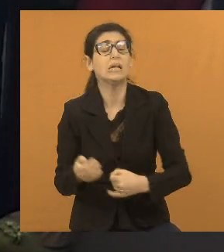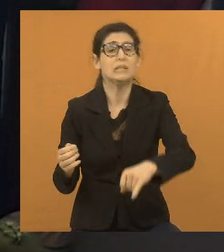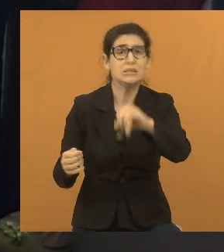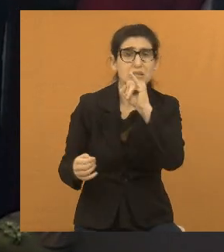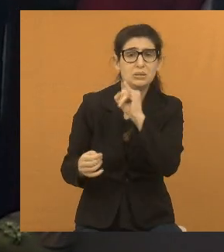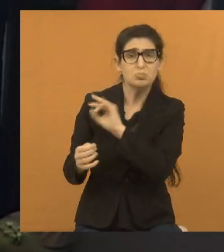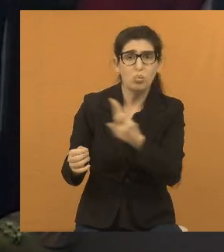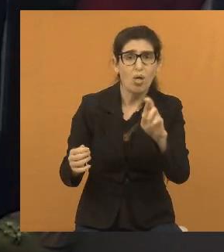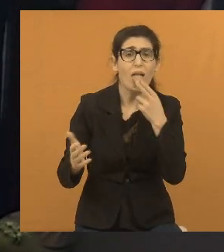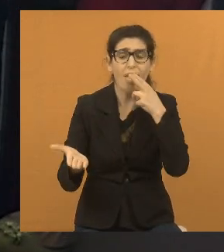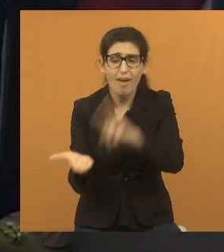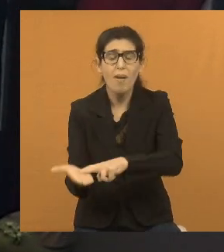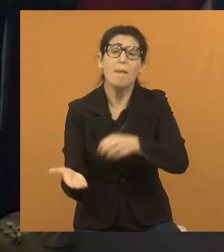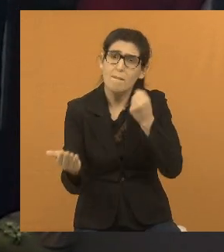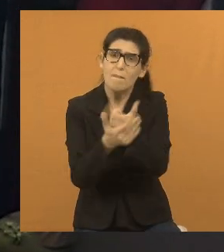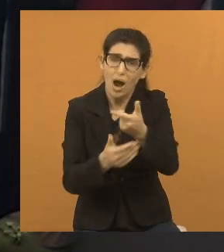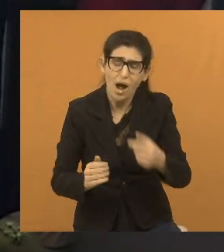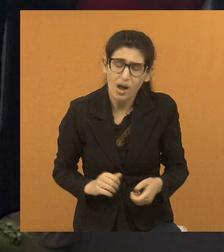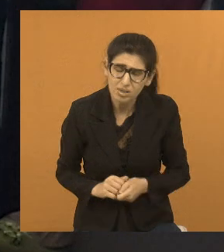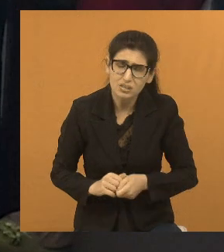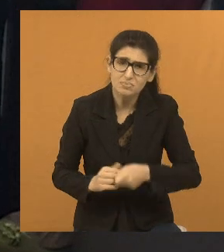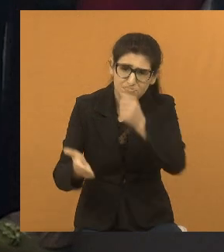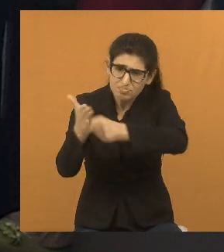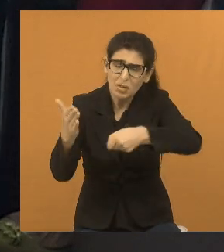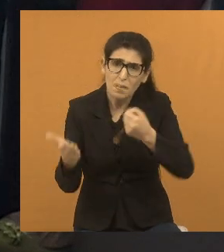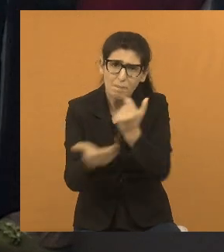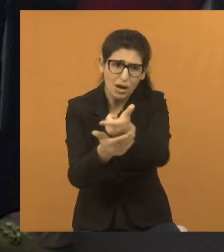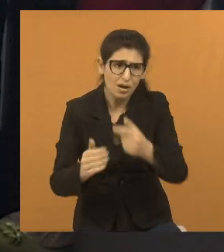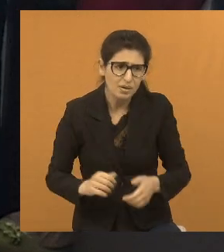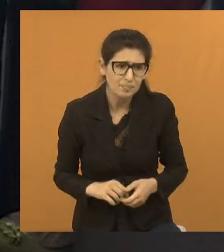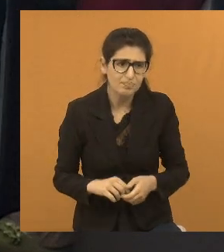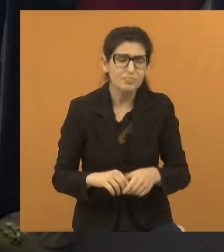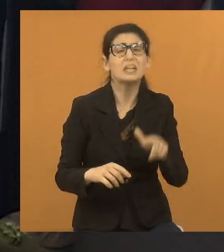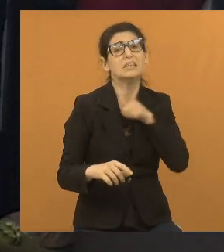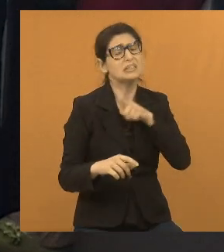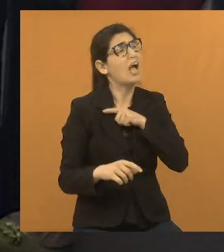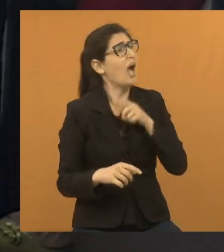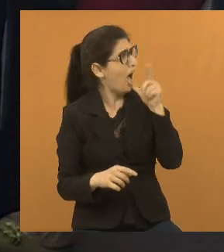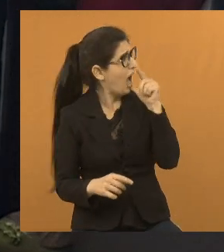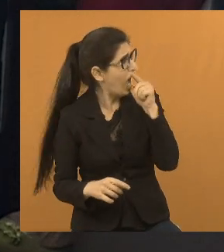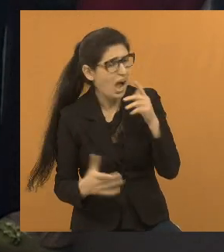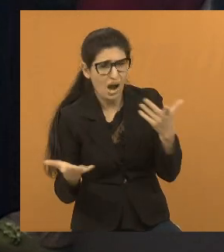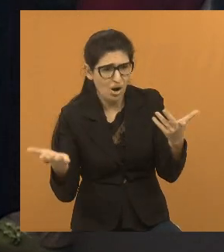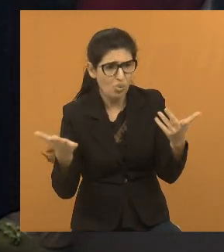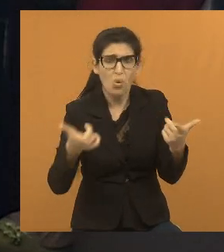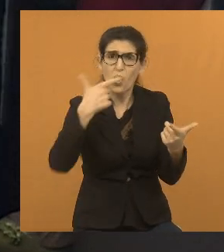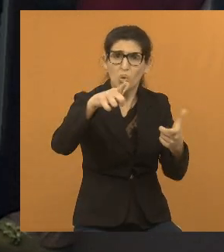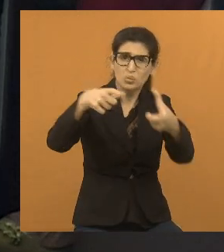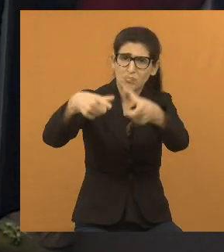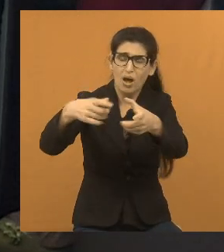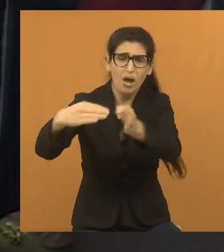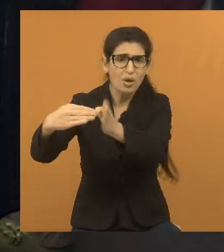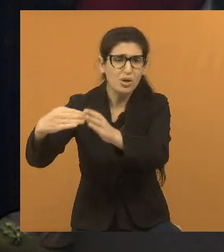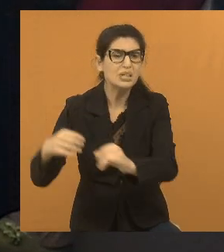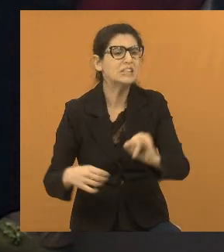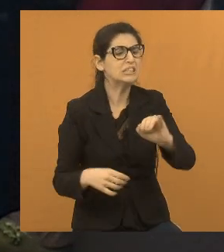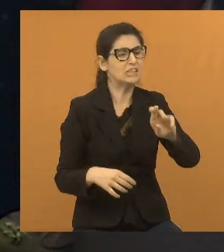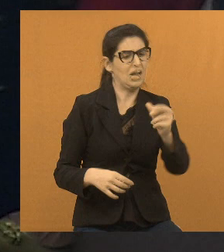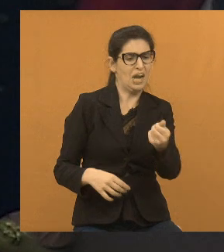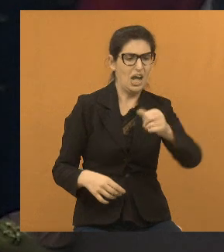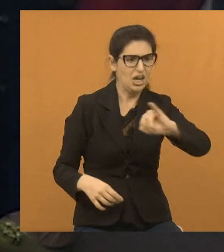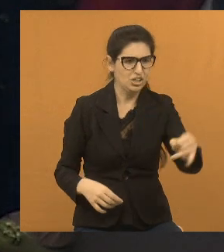do Ijal, que é irregular, tem asfalto até a porta do motel, tem água encanada. No Irajá, outro dia, queriam colocar